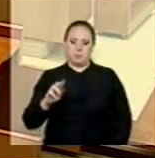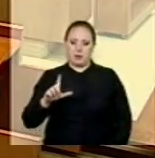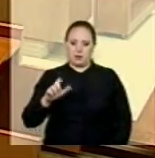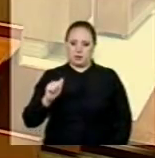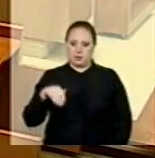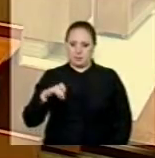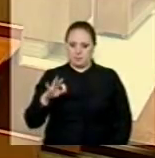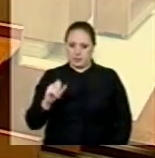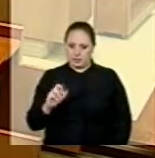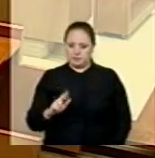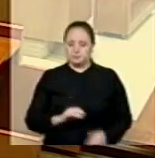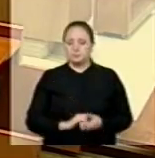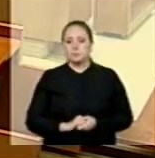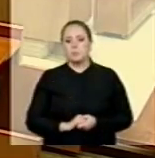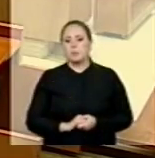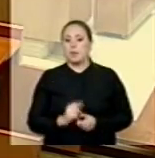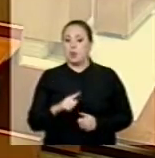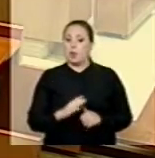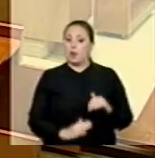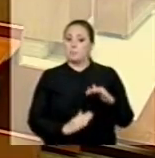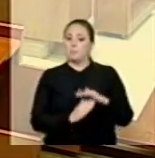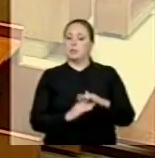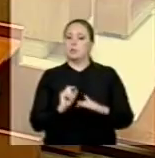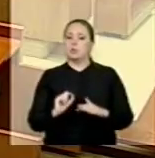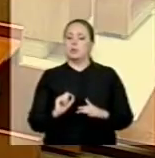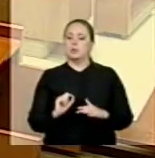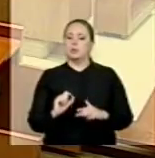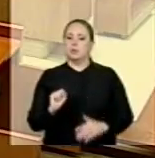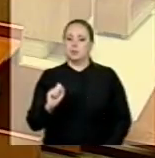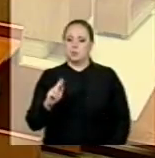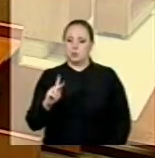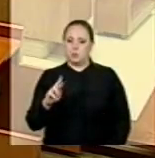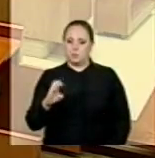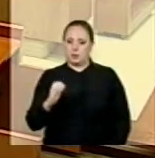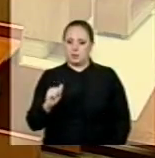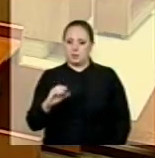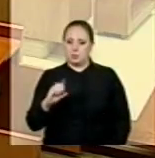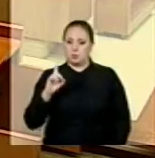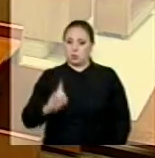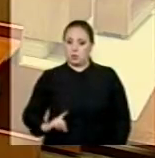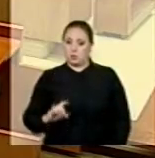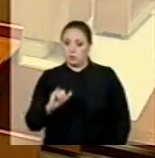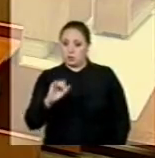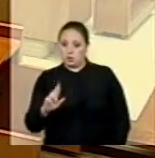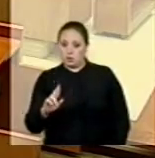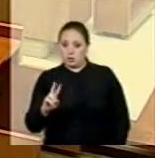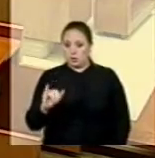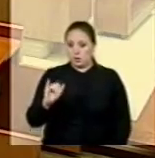Limita a possibilidade de supressão do exercício do direito de ir e vir, viabilizando